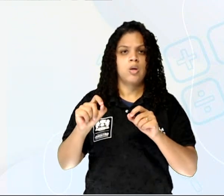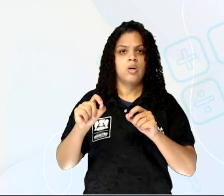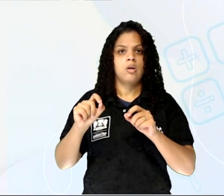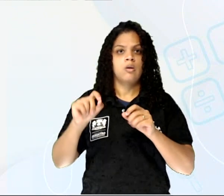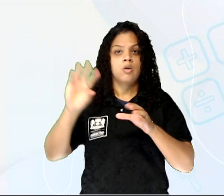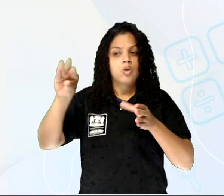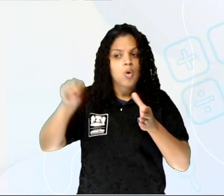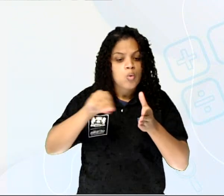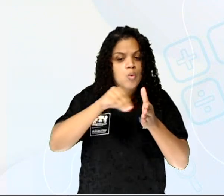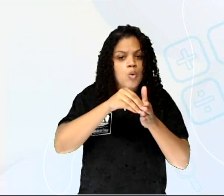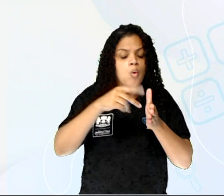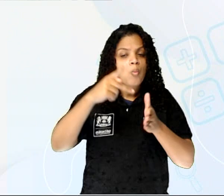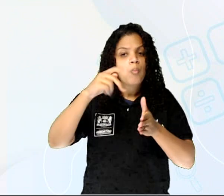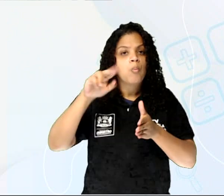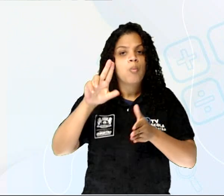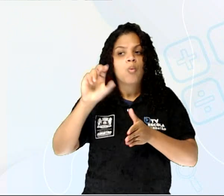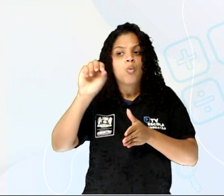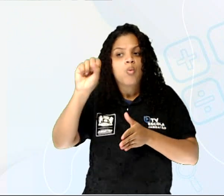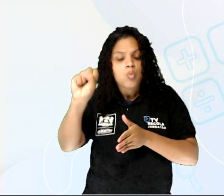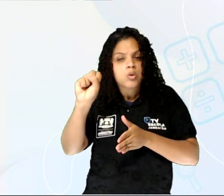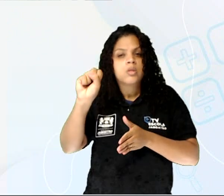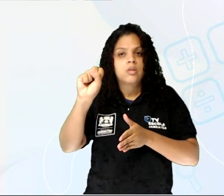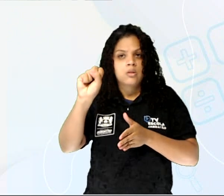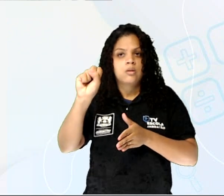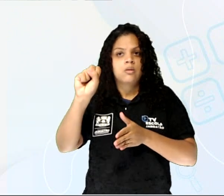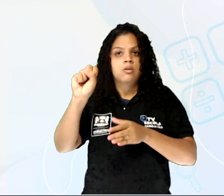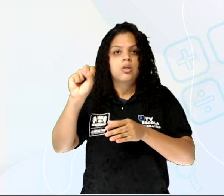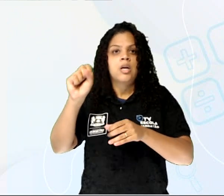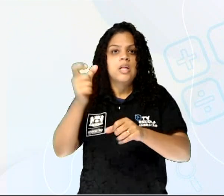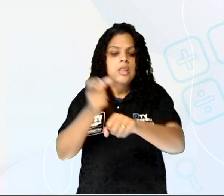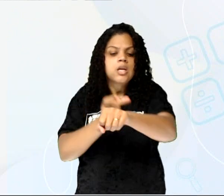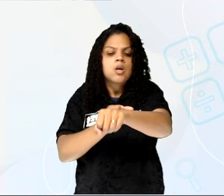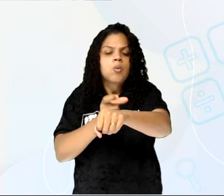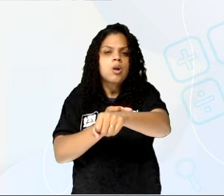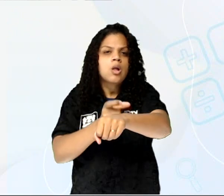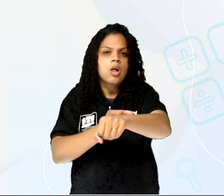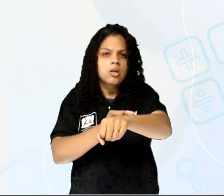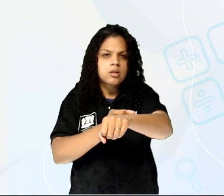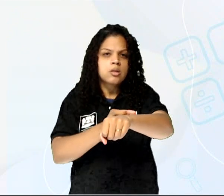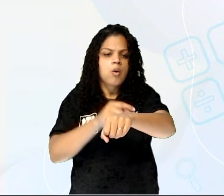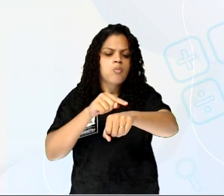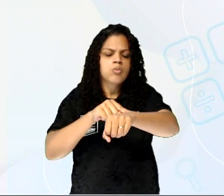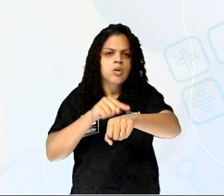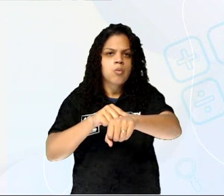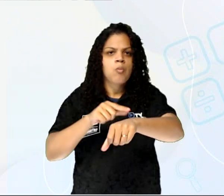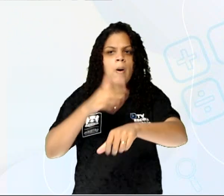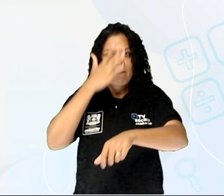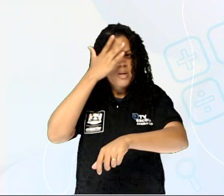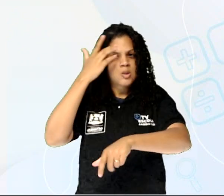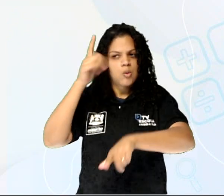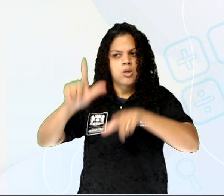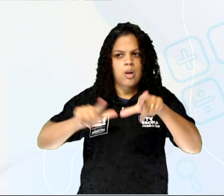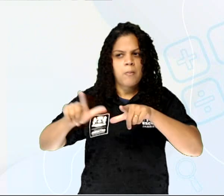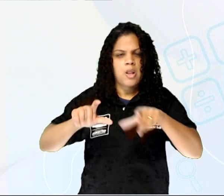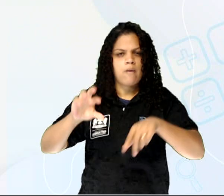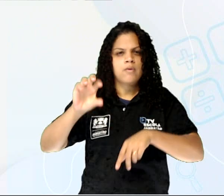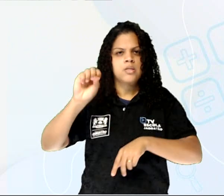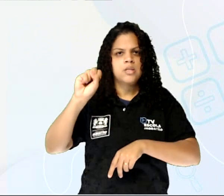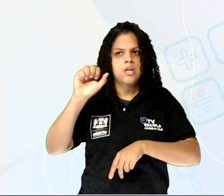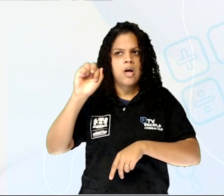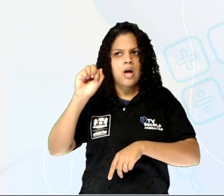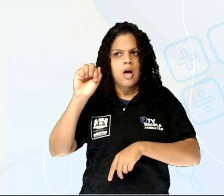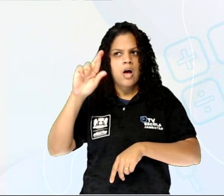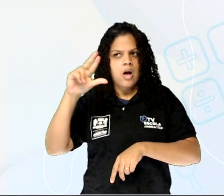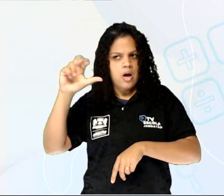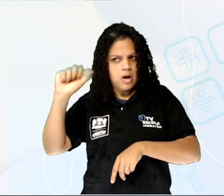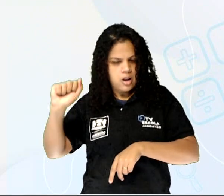pus presente em uma lesão de uma ordenhadora chamada Sarah Nelmes. Ele tirou o pus